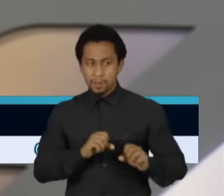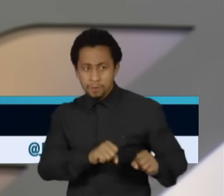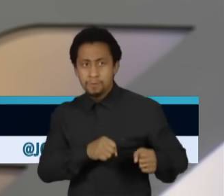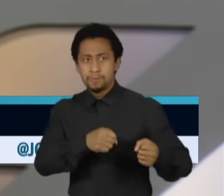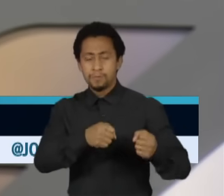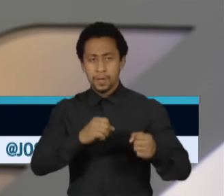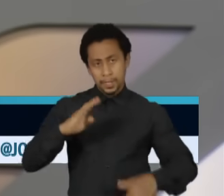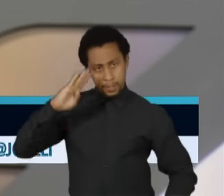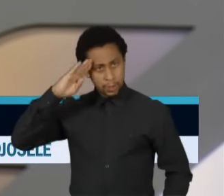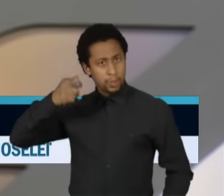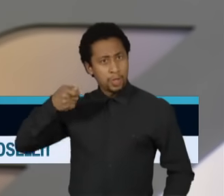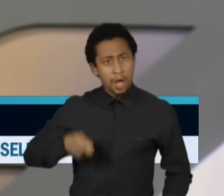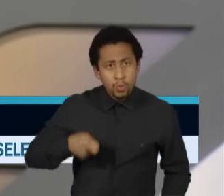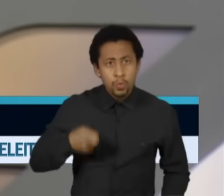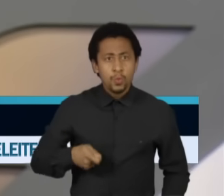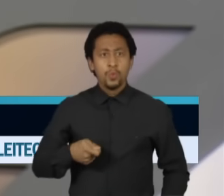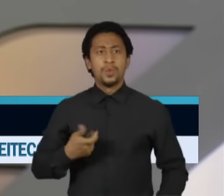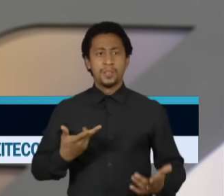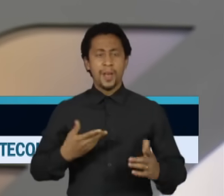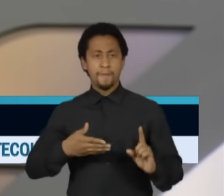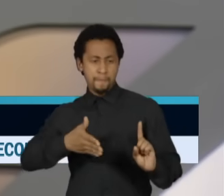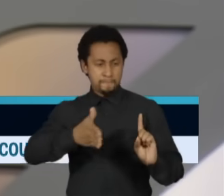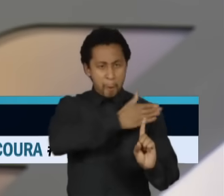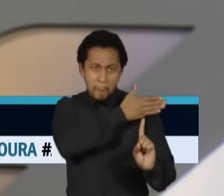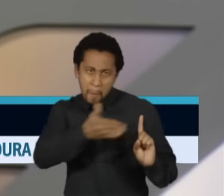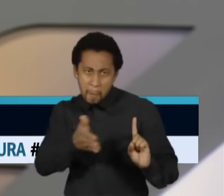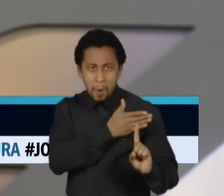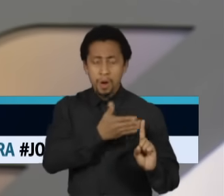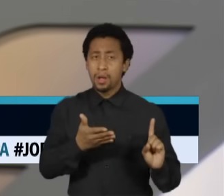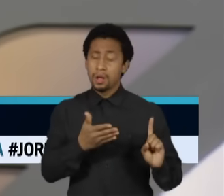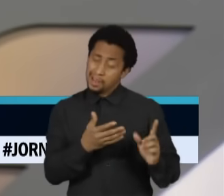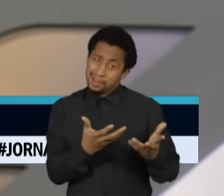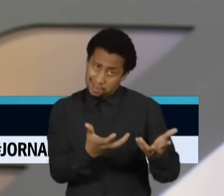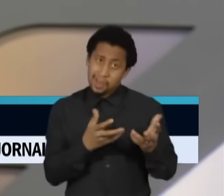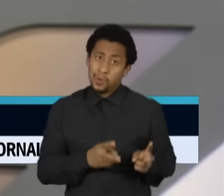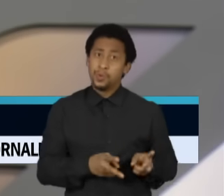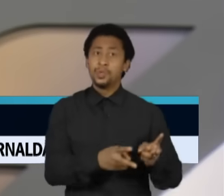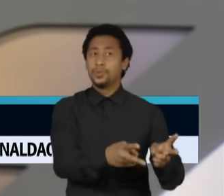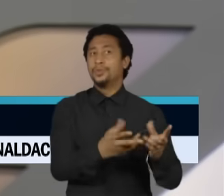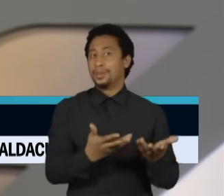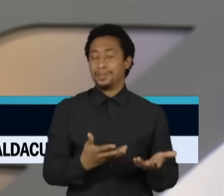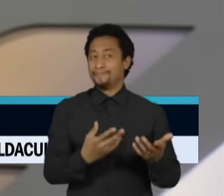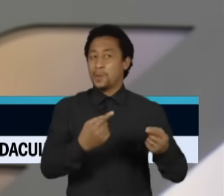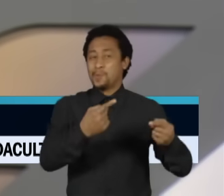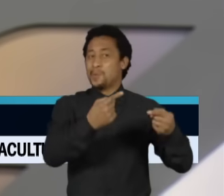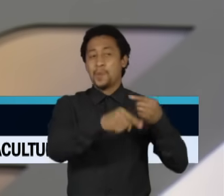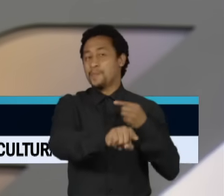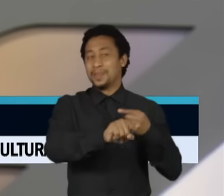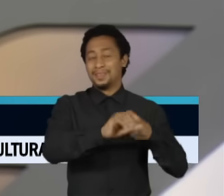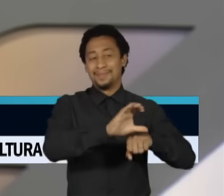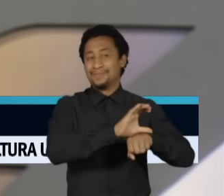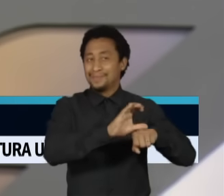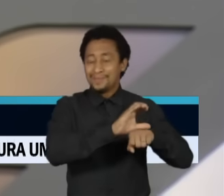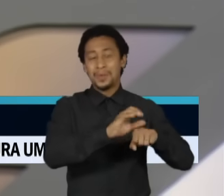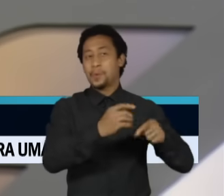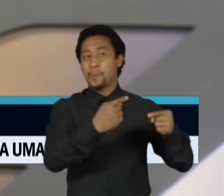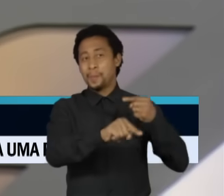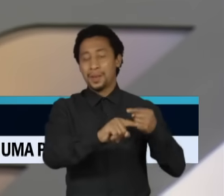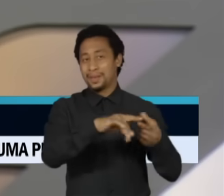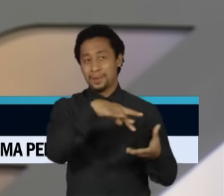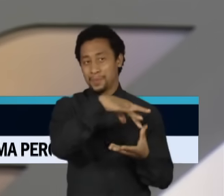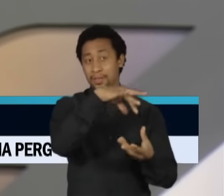tortura, enfim, vários ataques ao estado democrático de direito, é natural que ele vista a